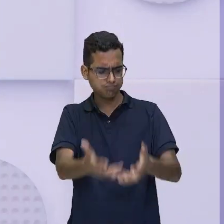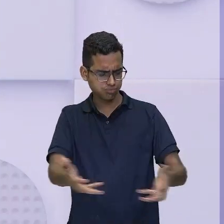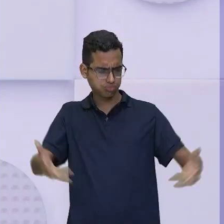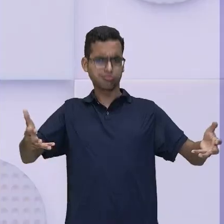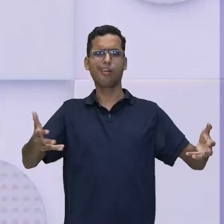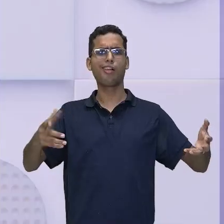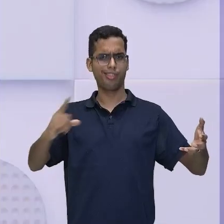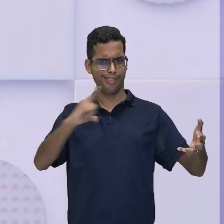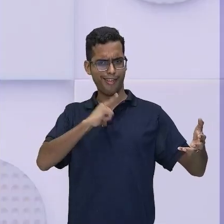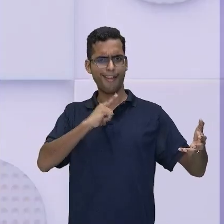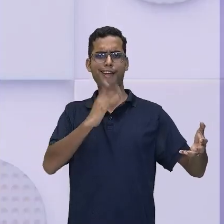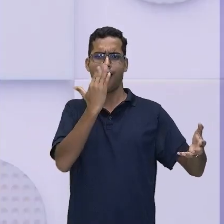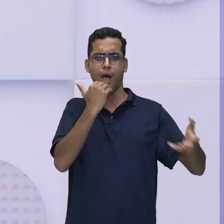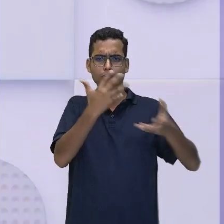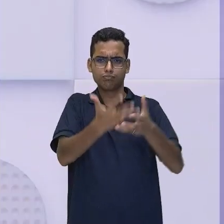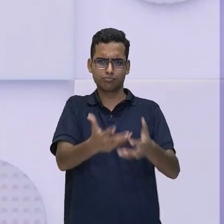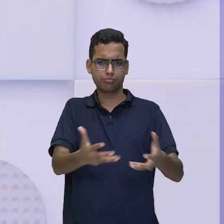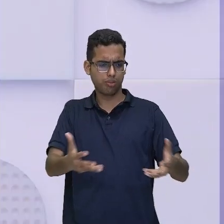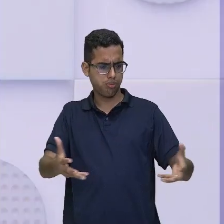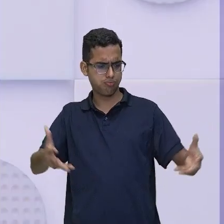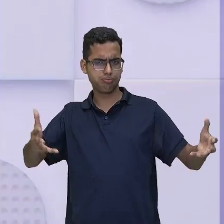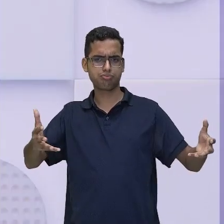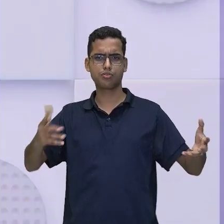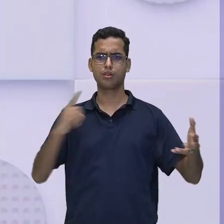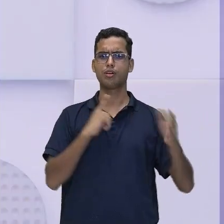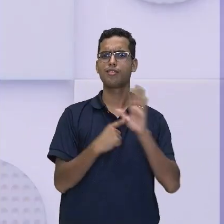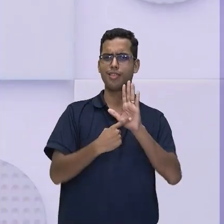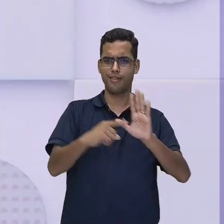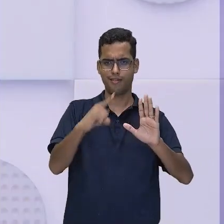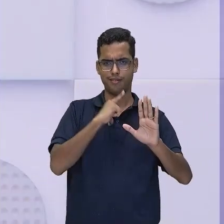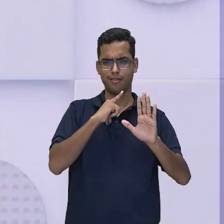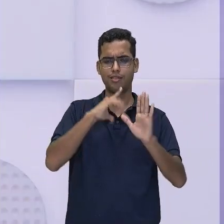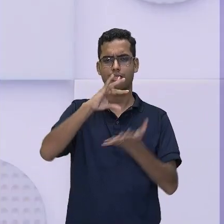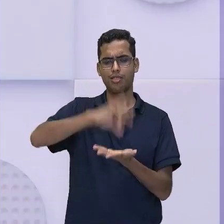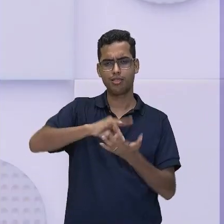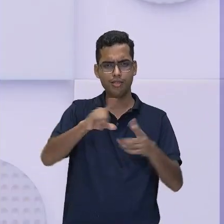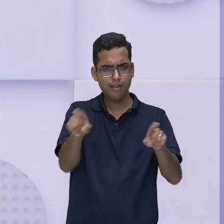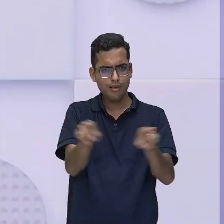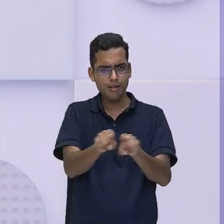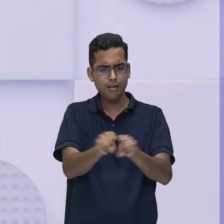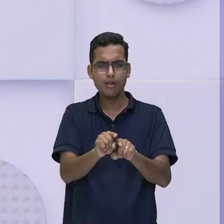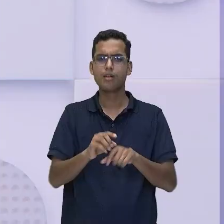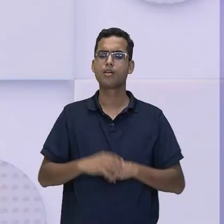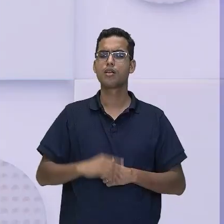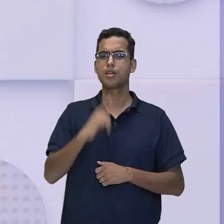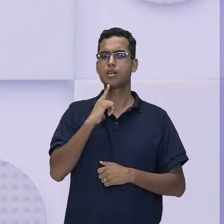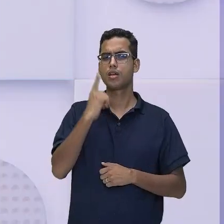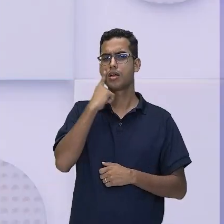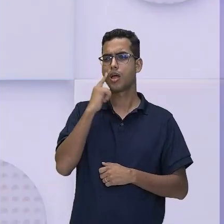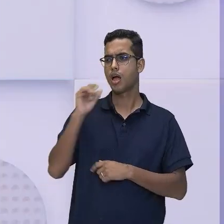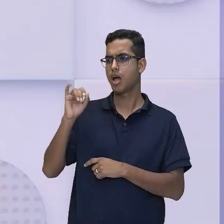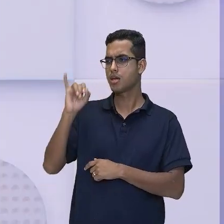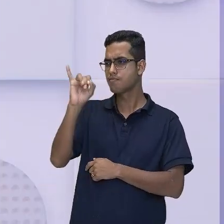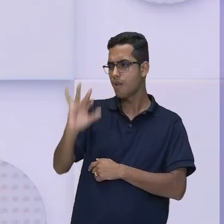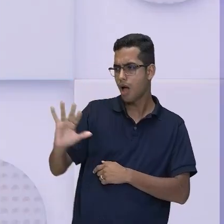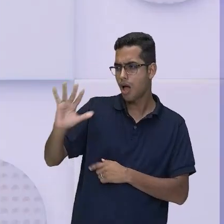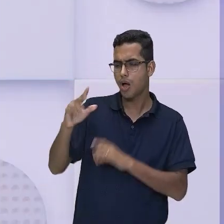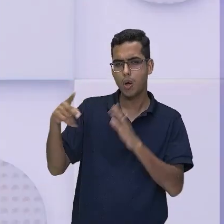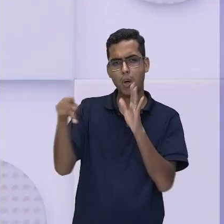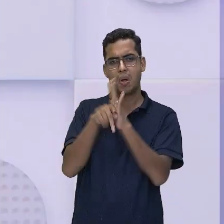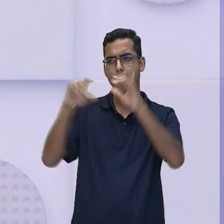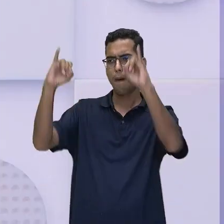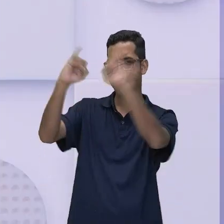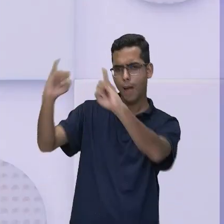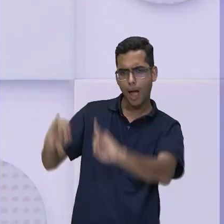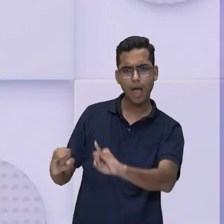gesto de comensalidade. E juntamente com isso você tem, às vezes, a imagem daquele santo, daquele santo padroeiro daquele